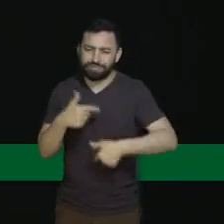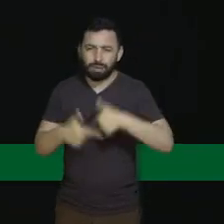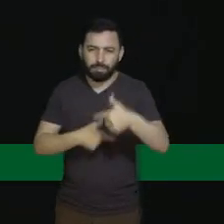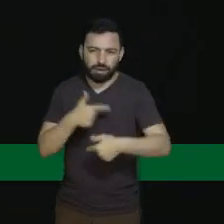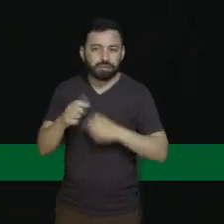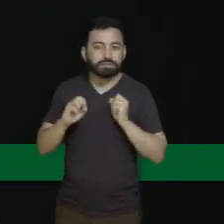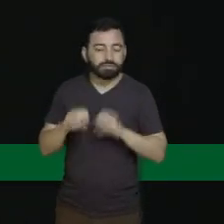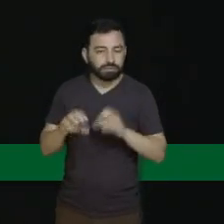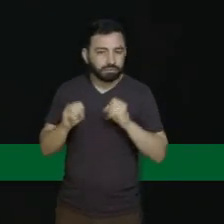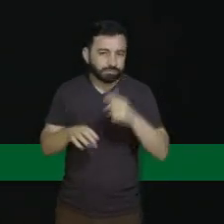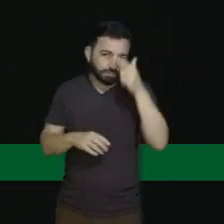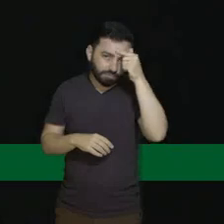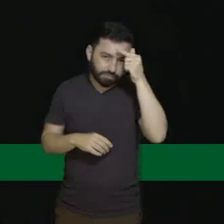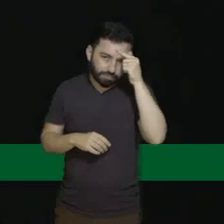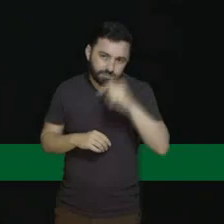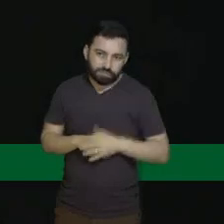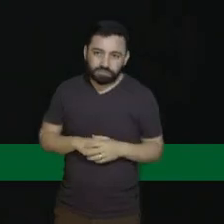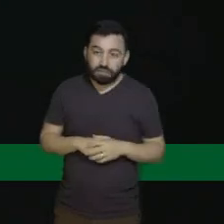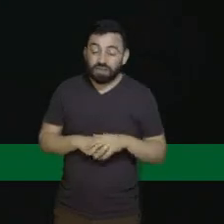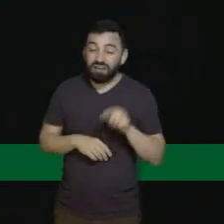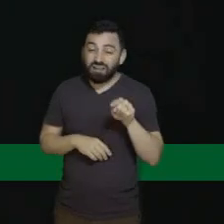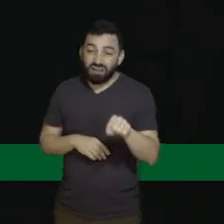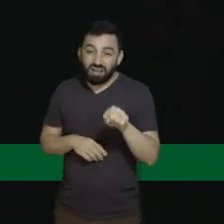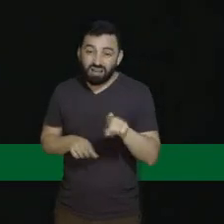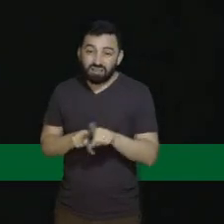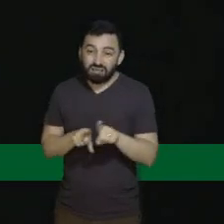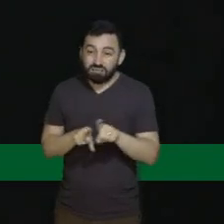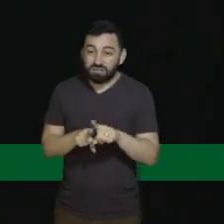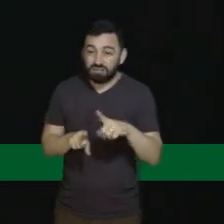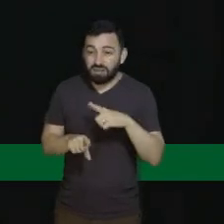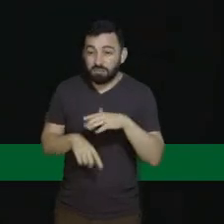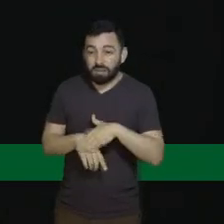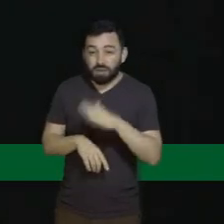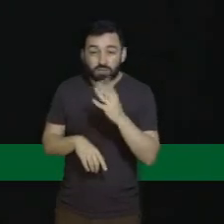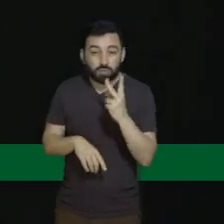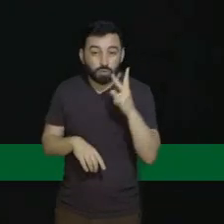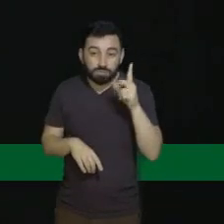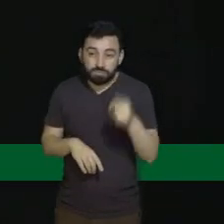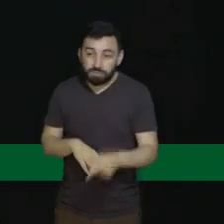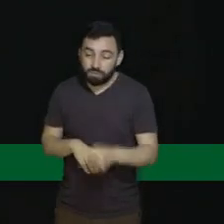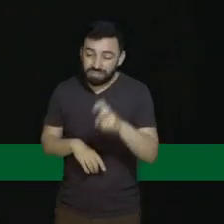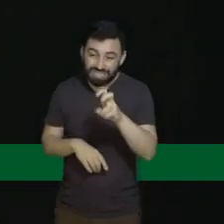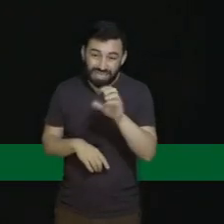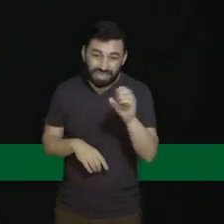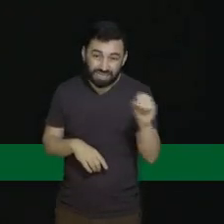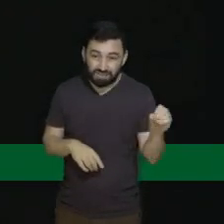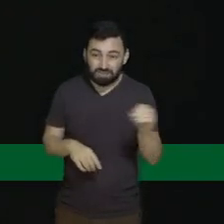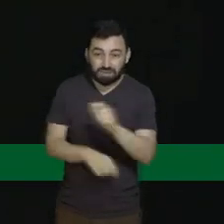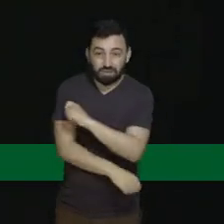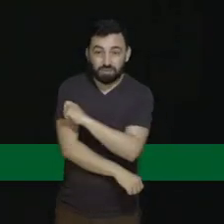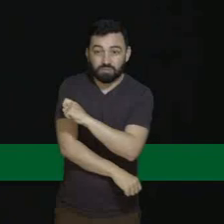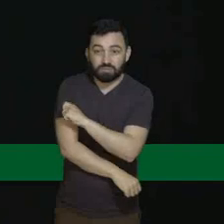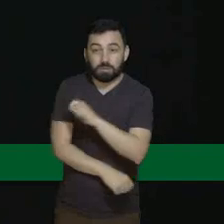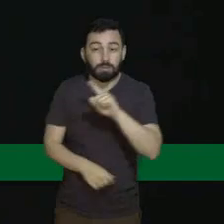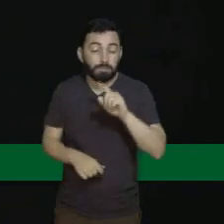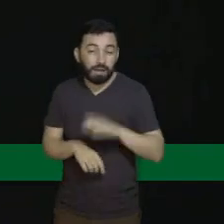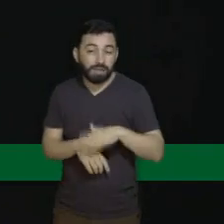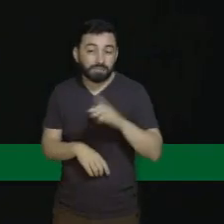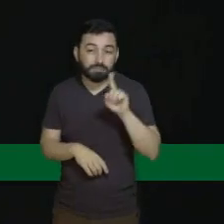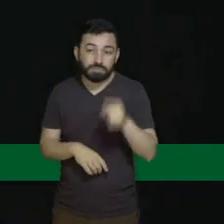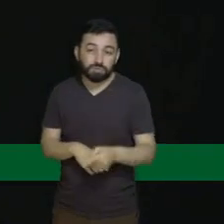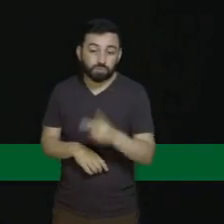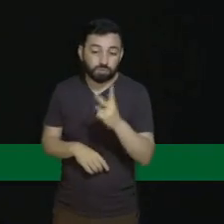de qualidade. Este campus já diplomou mais de 2.500 estudantes, sendo mais de 1.200